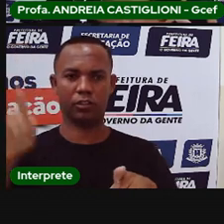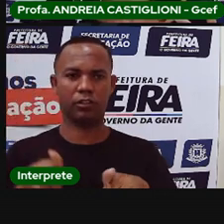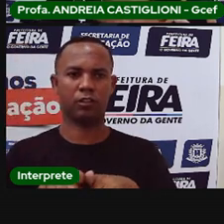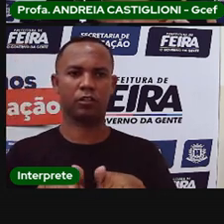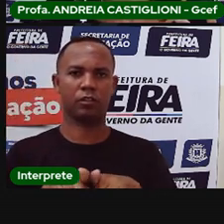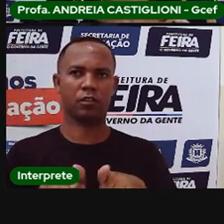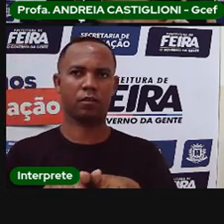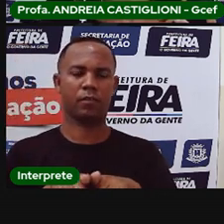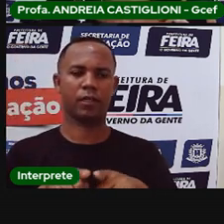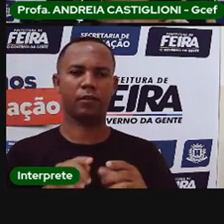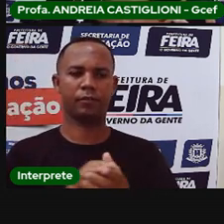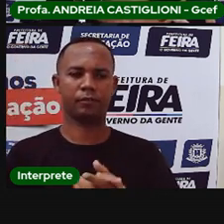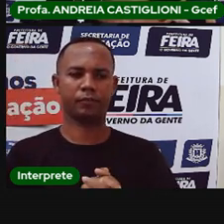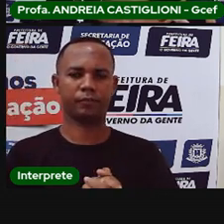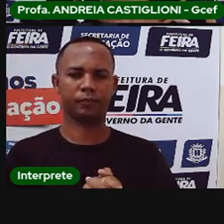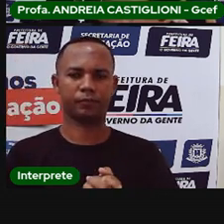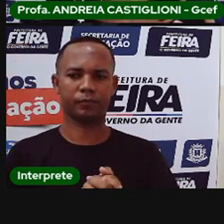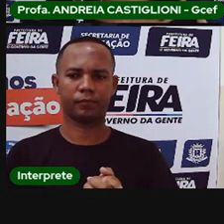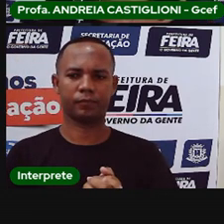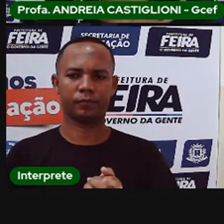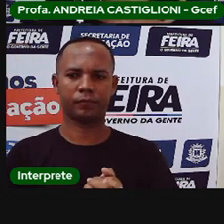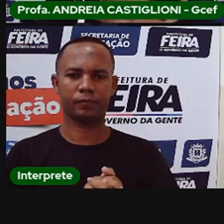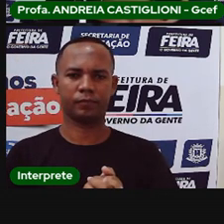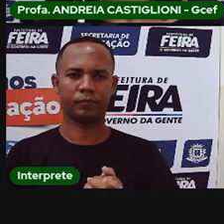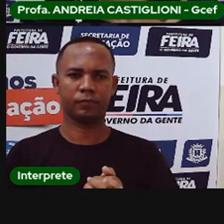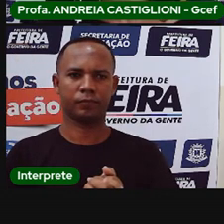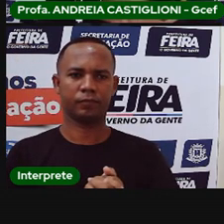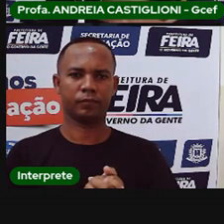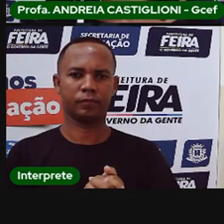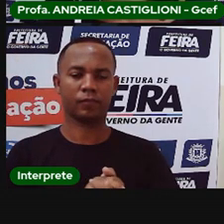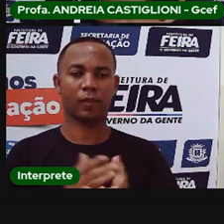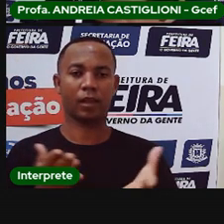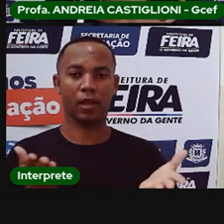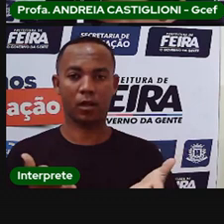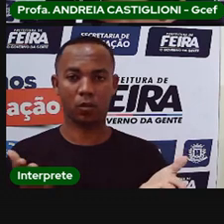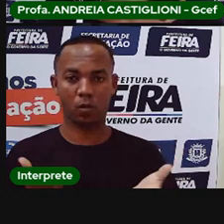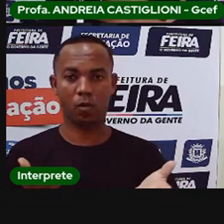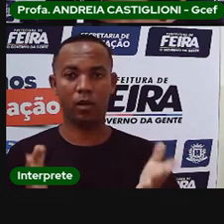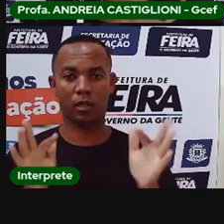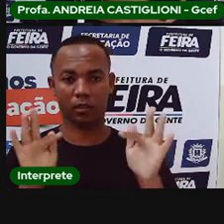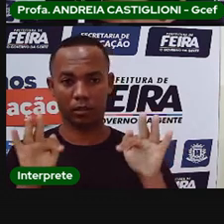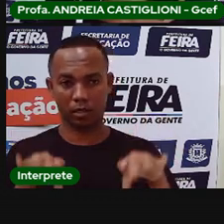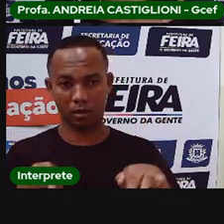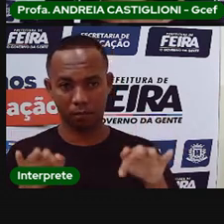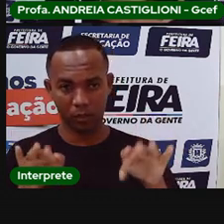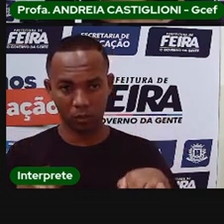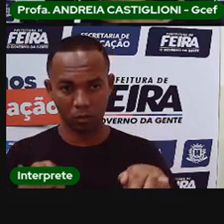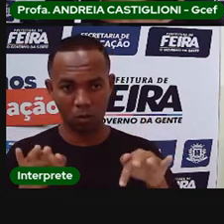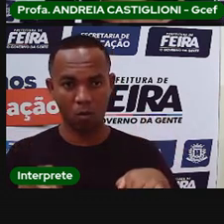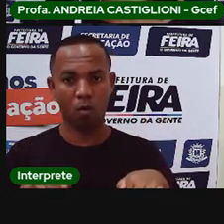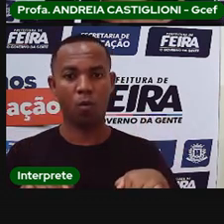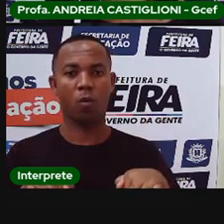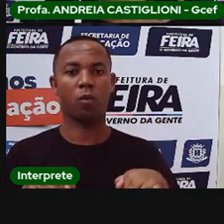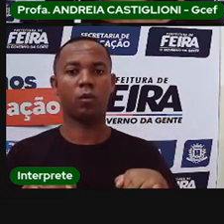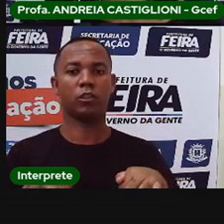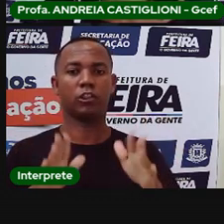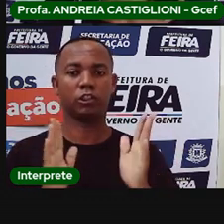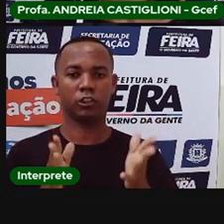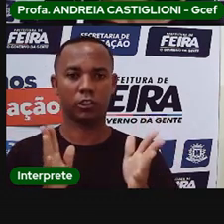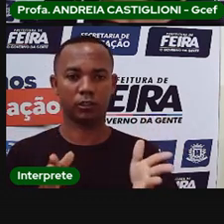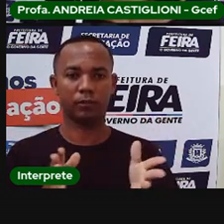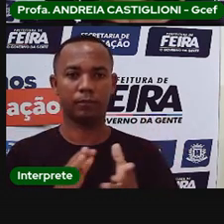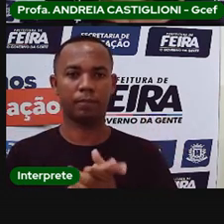sobre o protagonismo estudantil. E agora que terminou a aula, daqui a pouco Marília vem dar o tchau para a gente poder ir